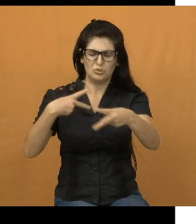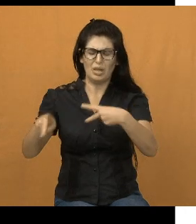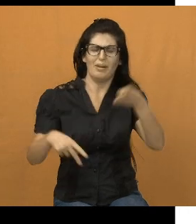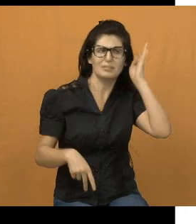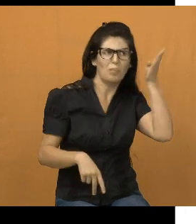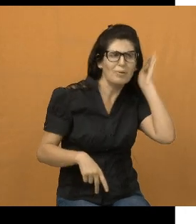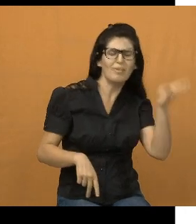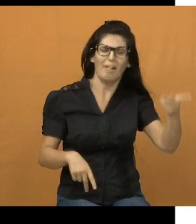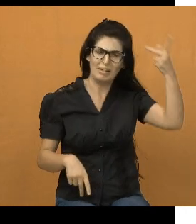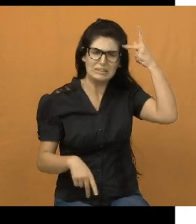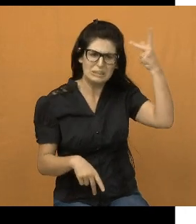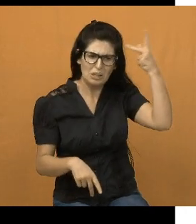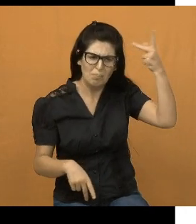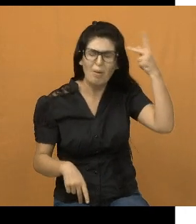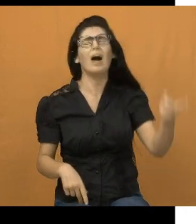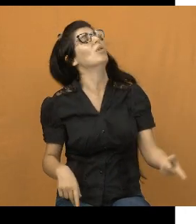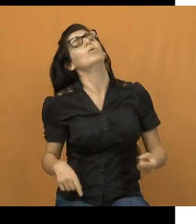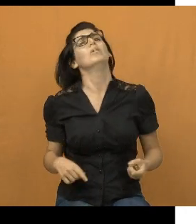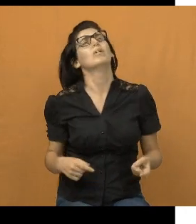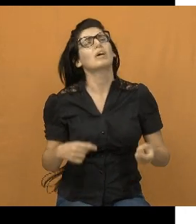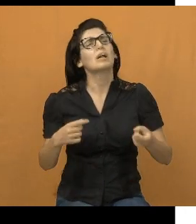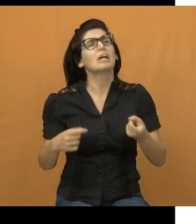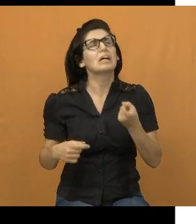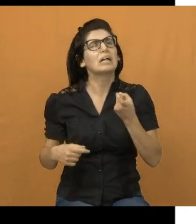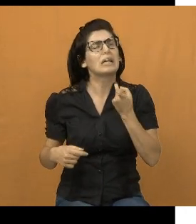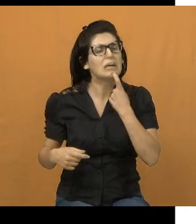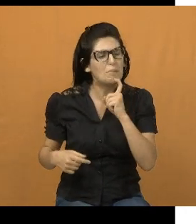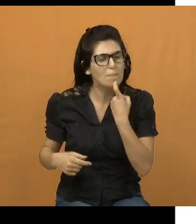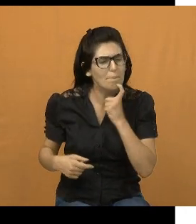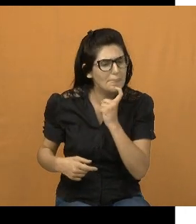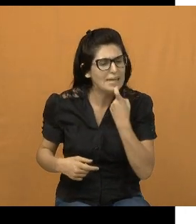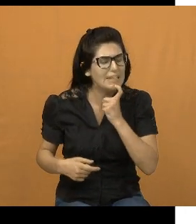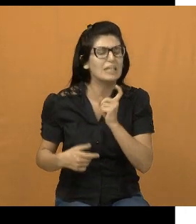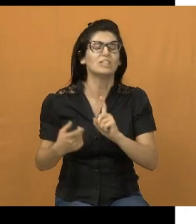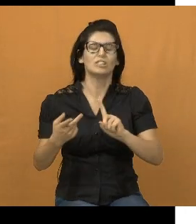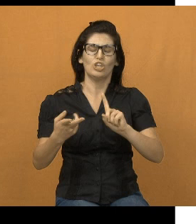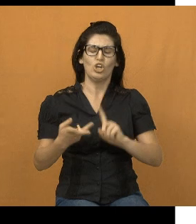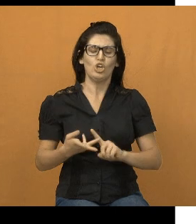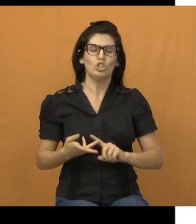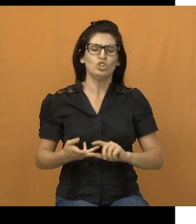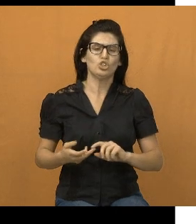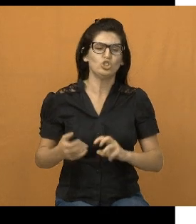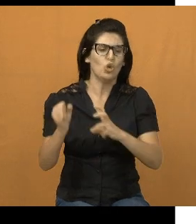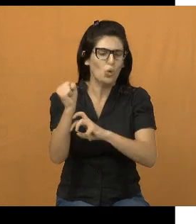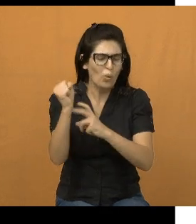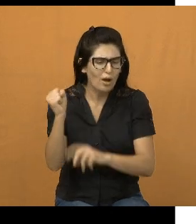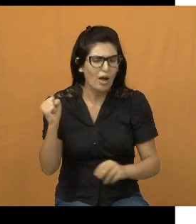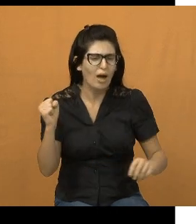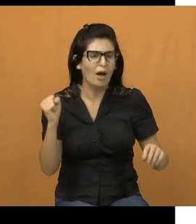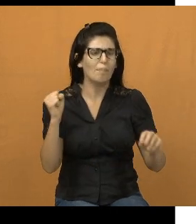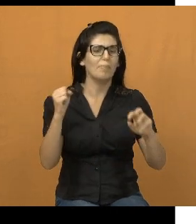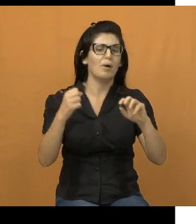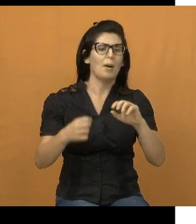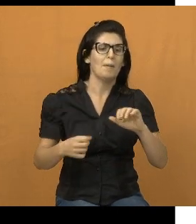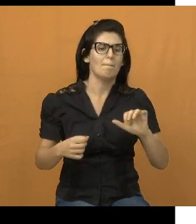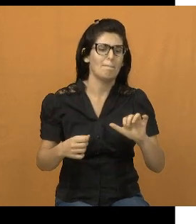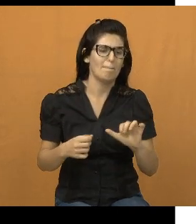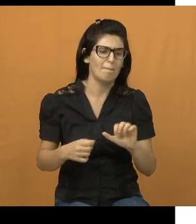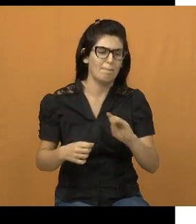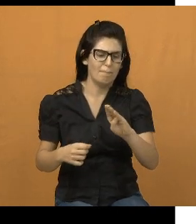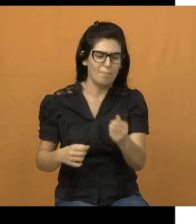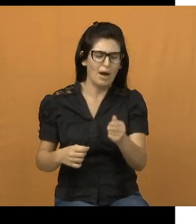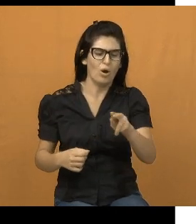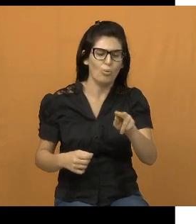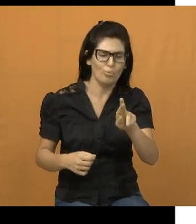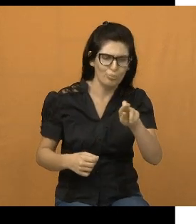São Paulo, Campinas, Sorocaba, Barretos e Bauru. Eles são